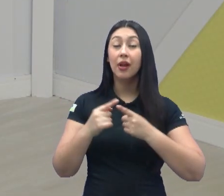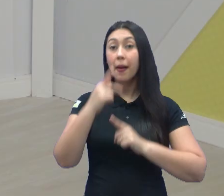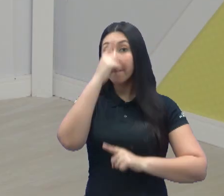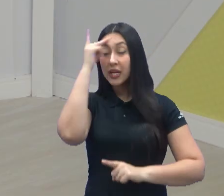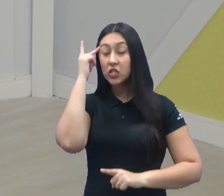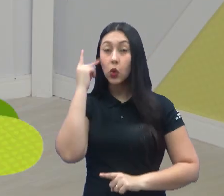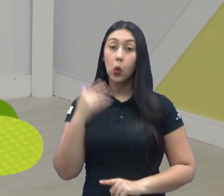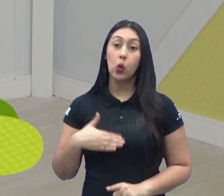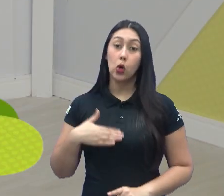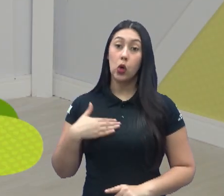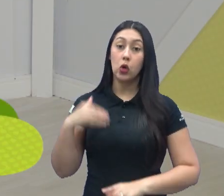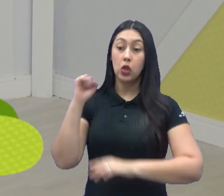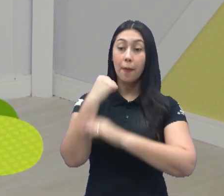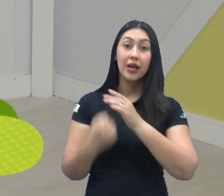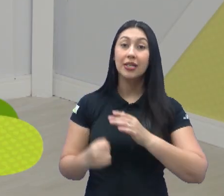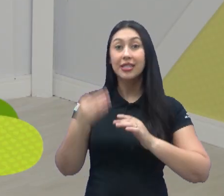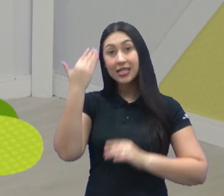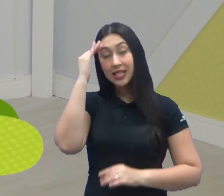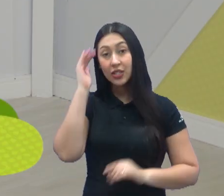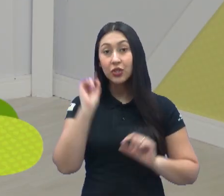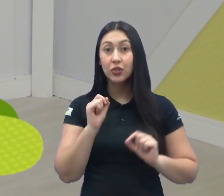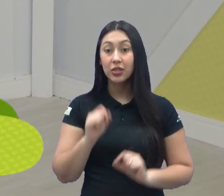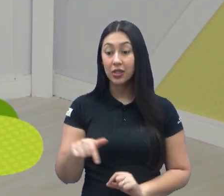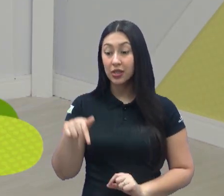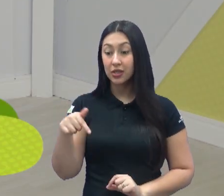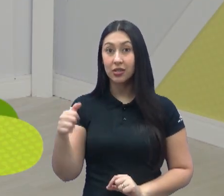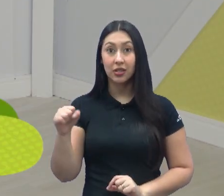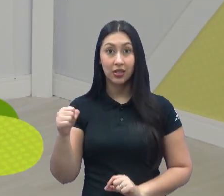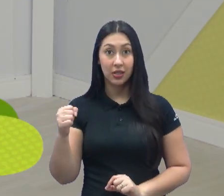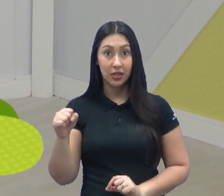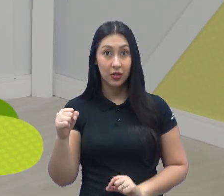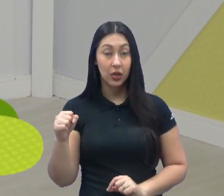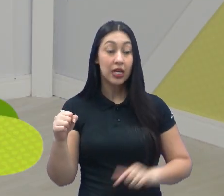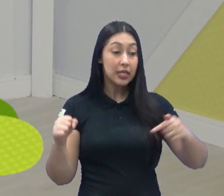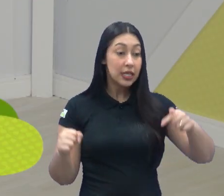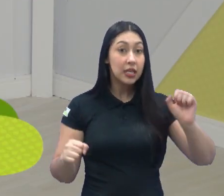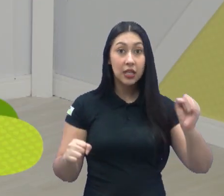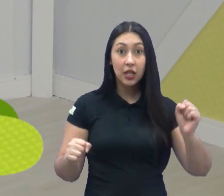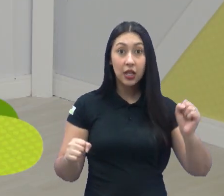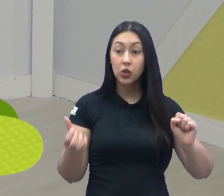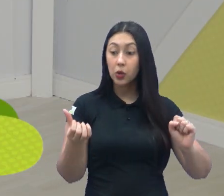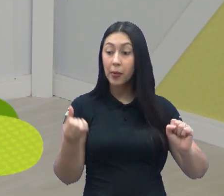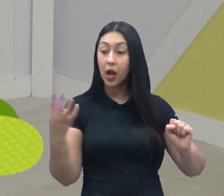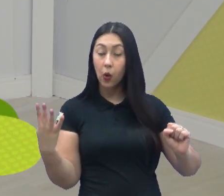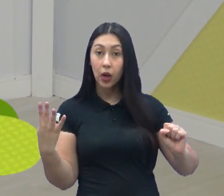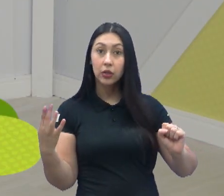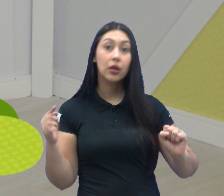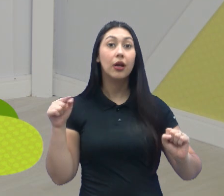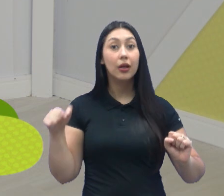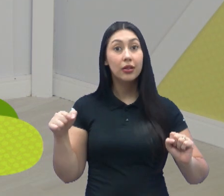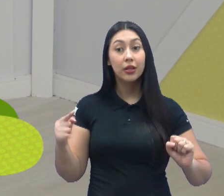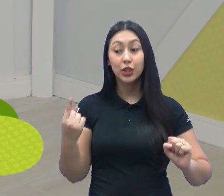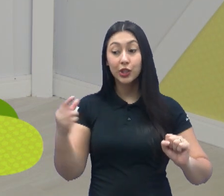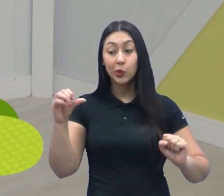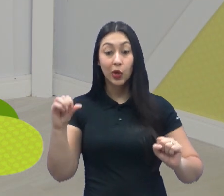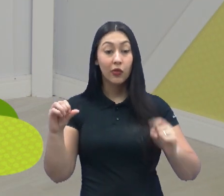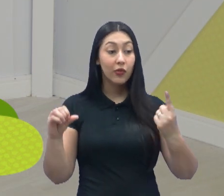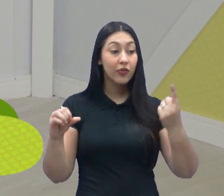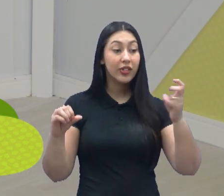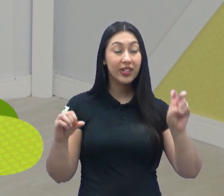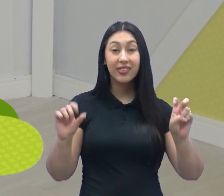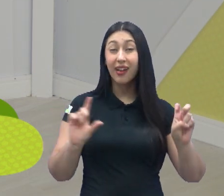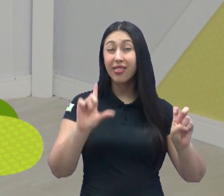números, o placar final foi 78 Corinthians, 64 São José. Primeiro quarto, São José venceu 19-15, segundo quarto